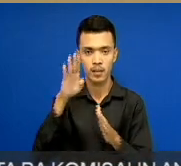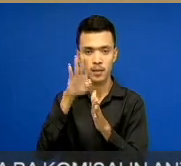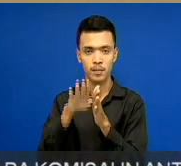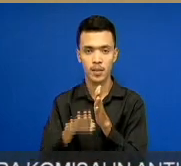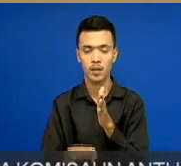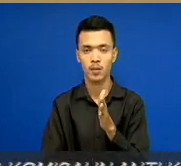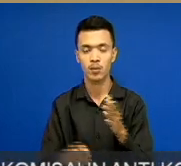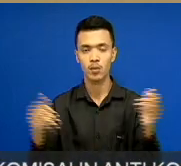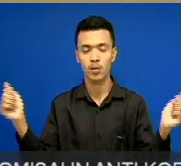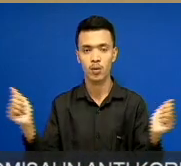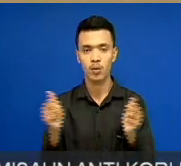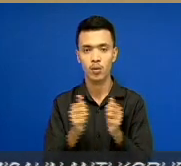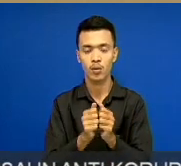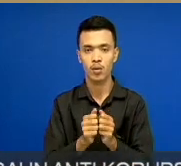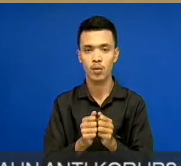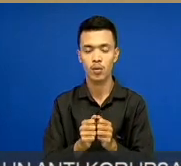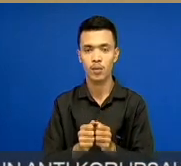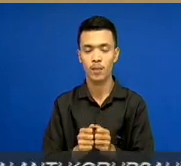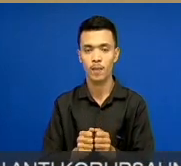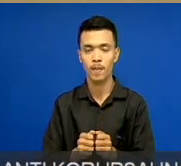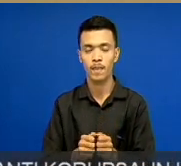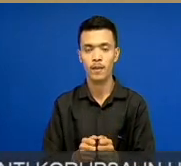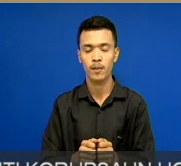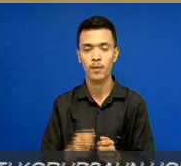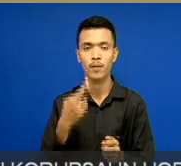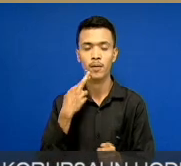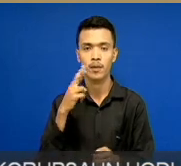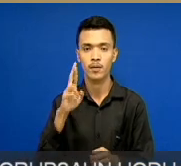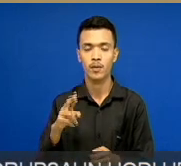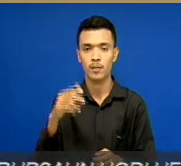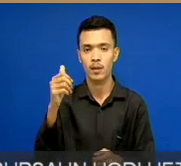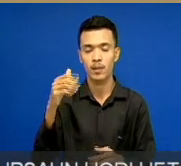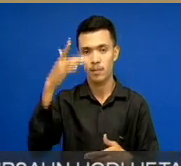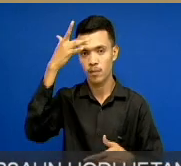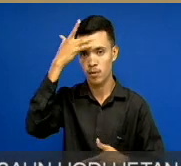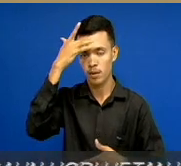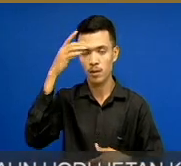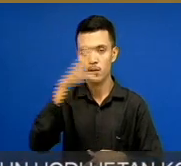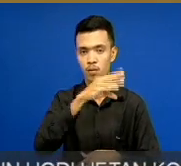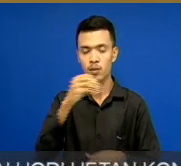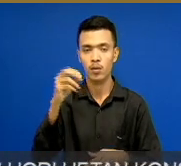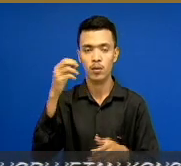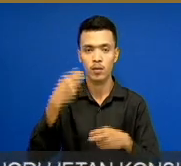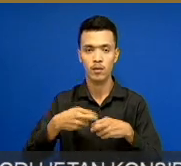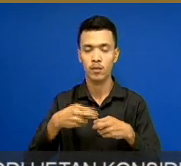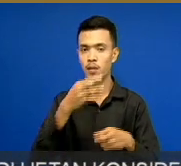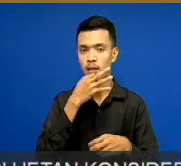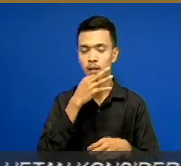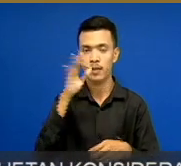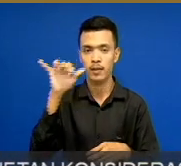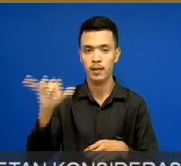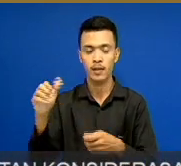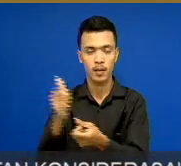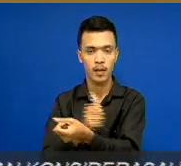sirenia anemia mos makas. Antau respon ba anemia ho intervensaun hahan sira. Assessor política